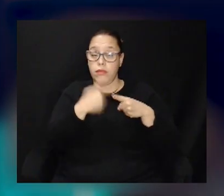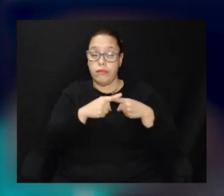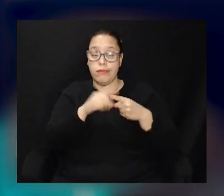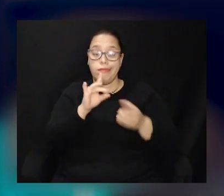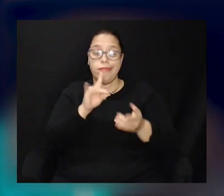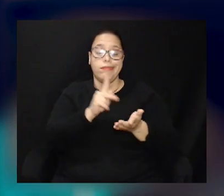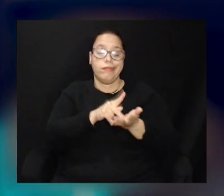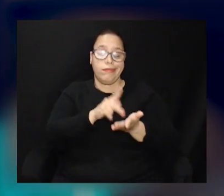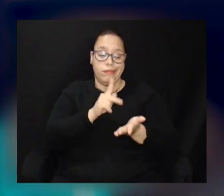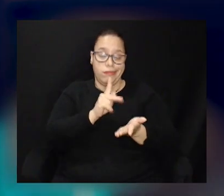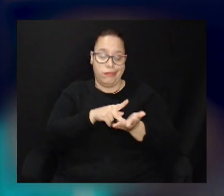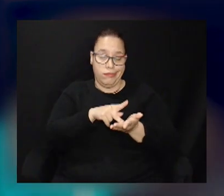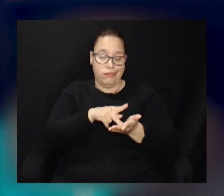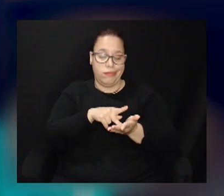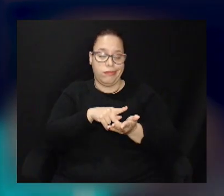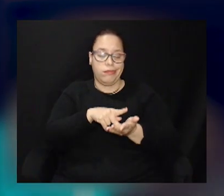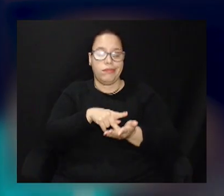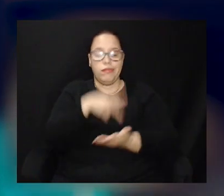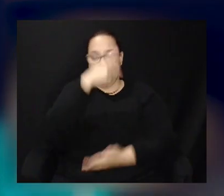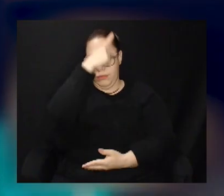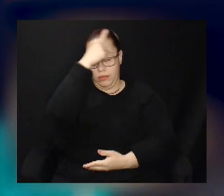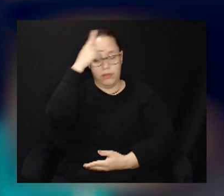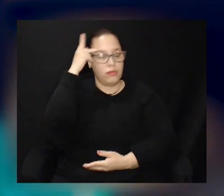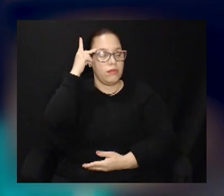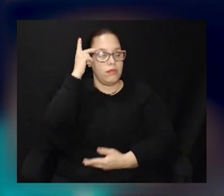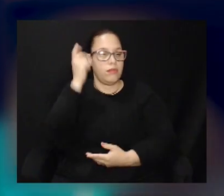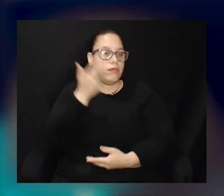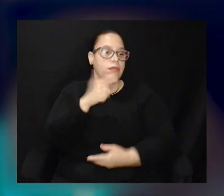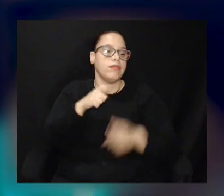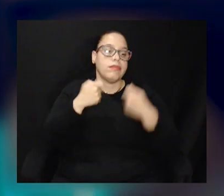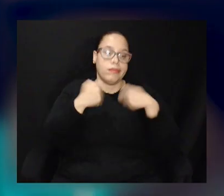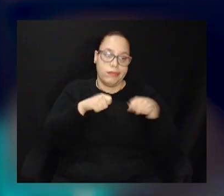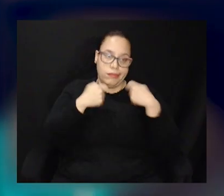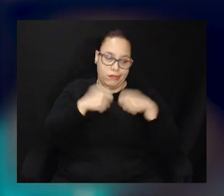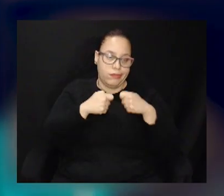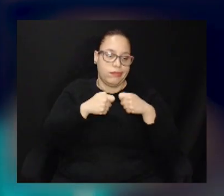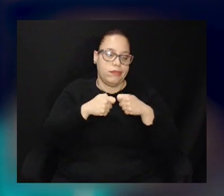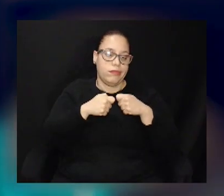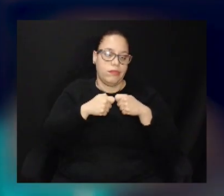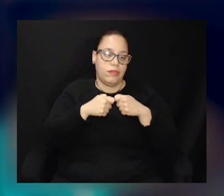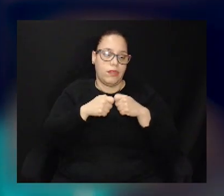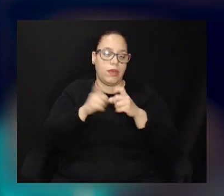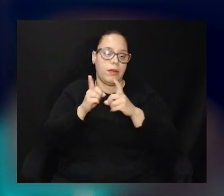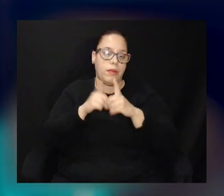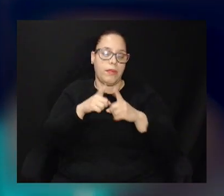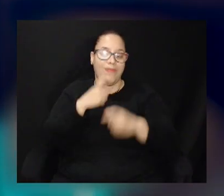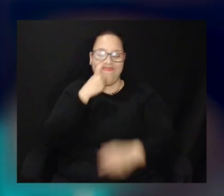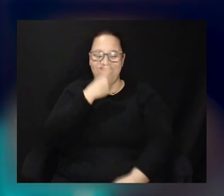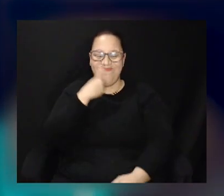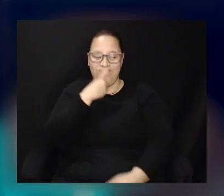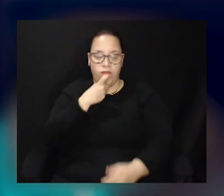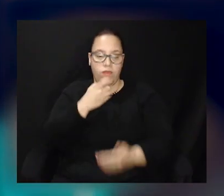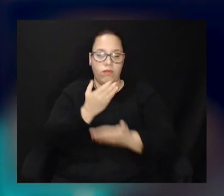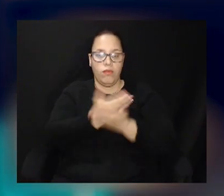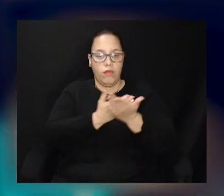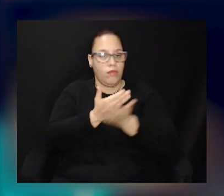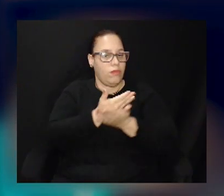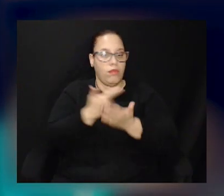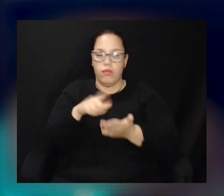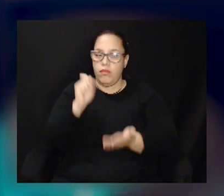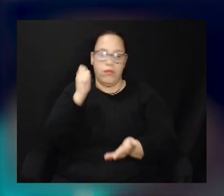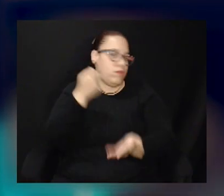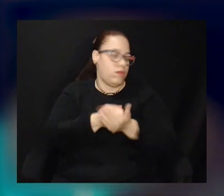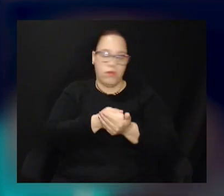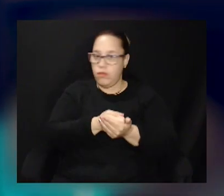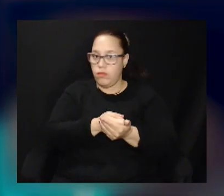que muitas pessoas realmente ainda precisam de um tratamento, às vezes sem condições de pagar, e a